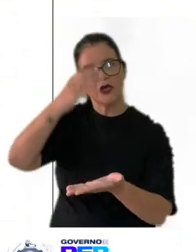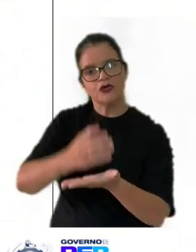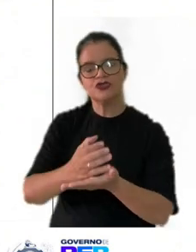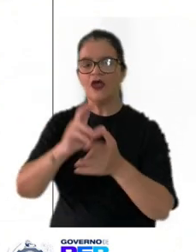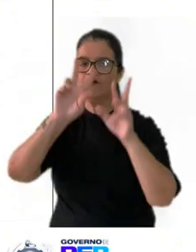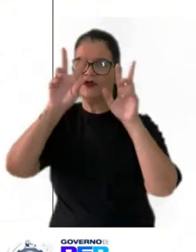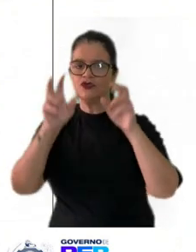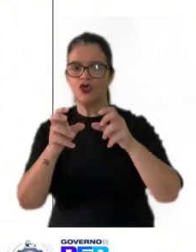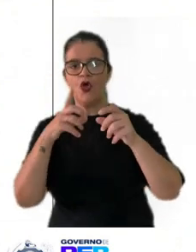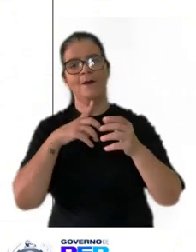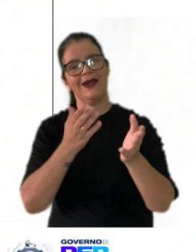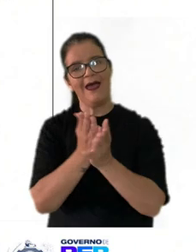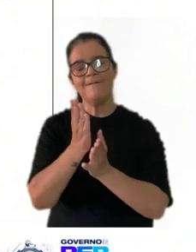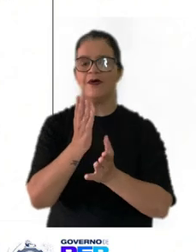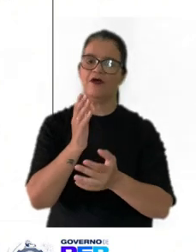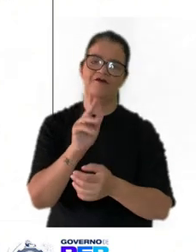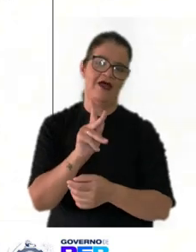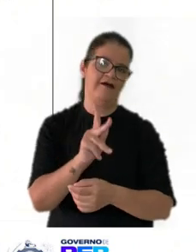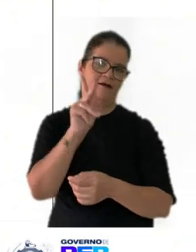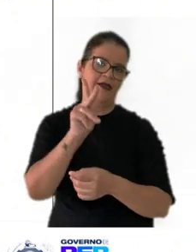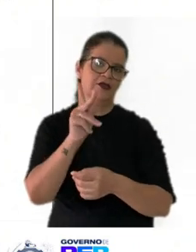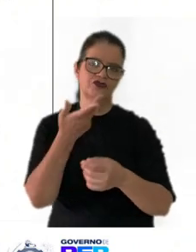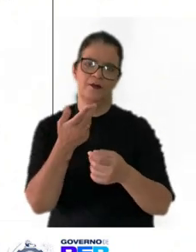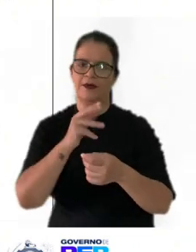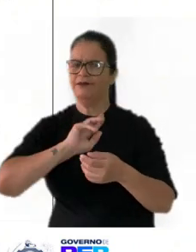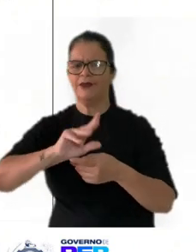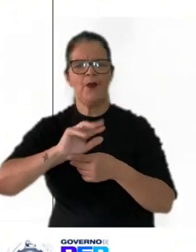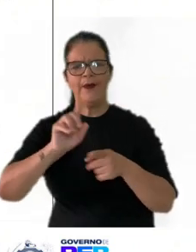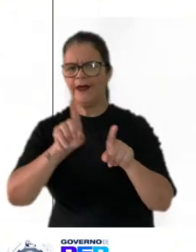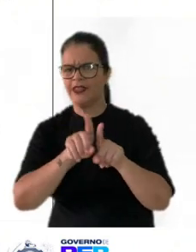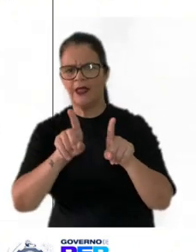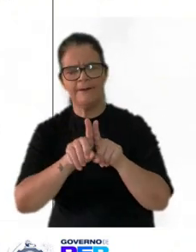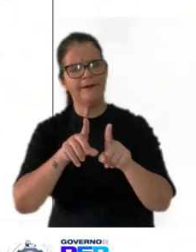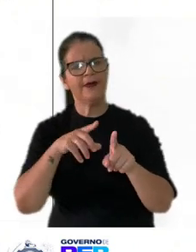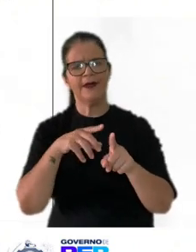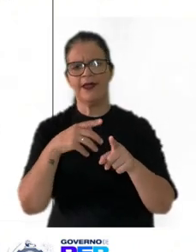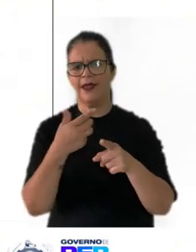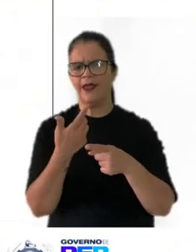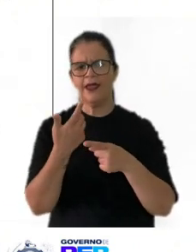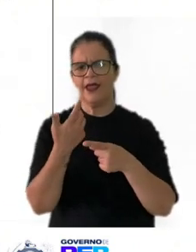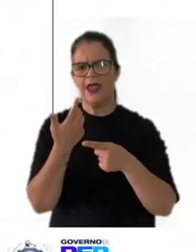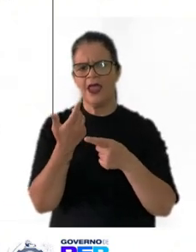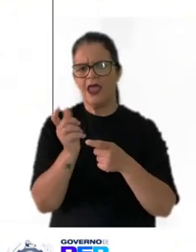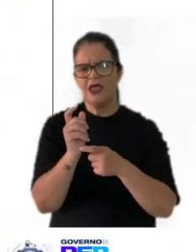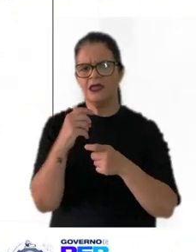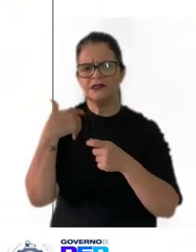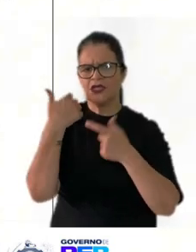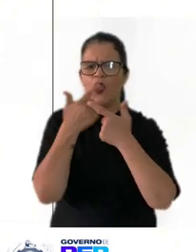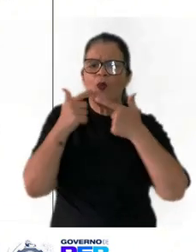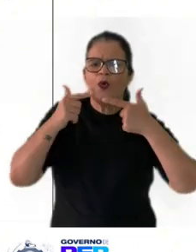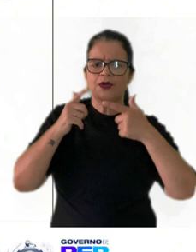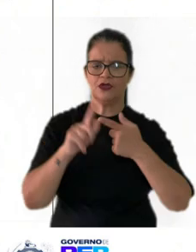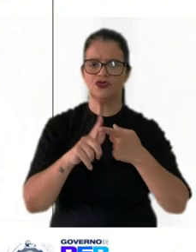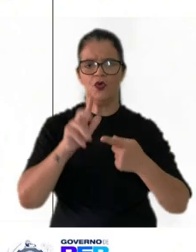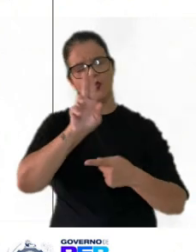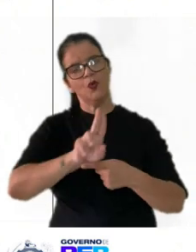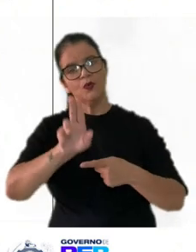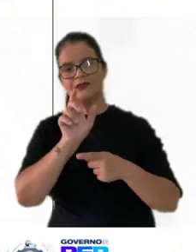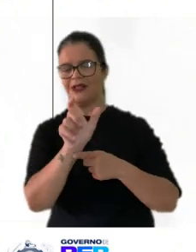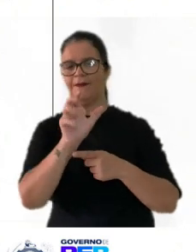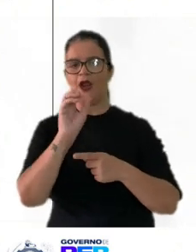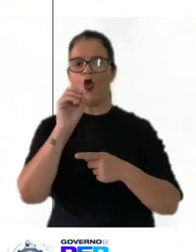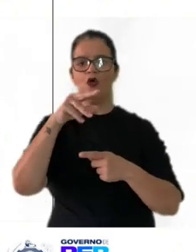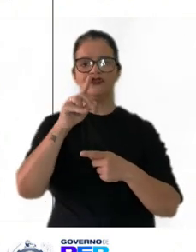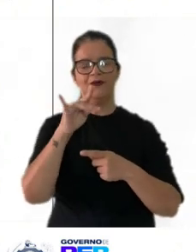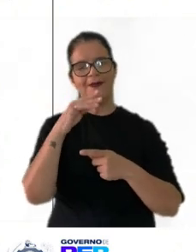aprovar o ketchup bom não é esse também o tom humorístico no uso da palavra condiments que não se relaciona com o